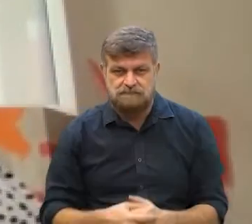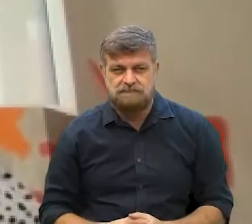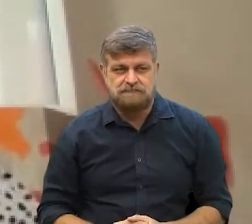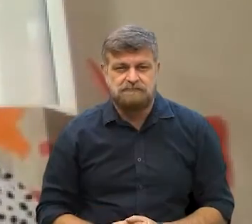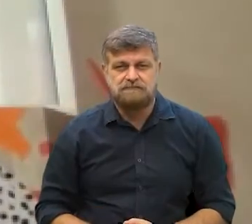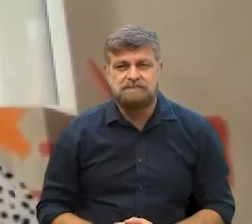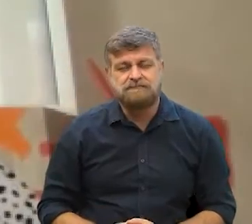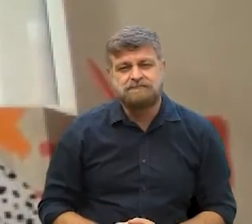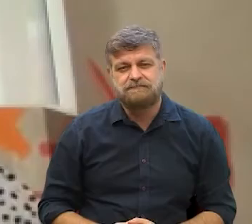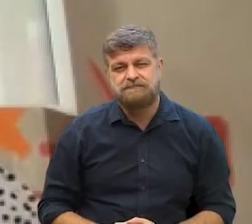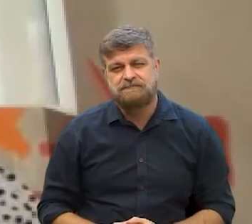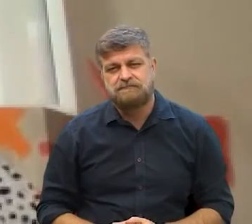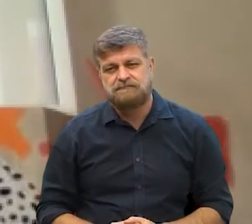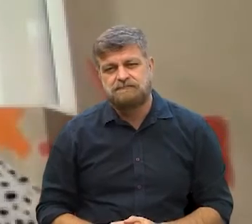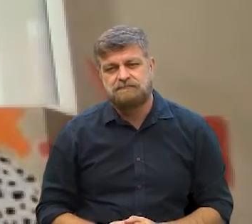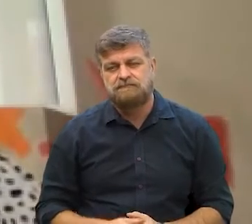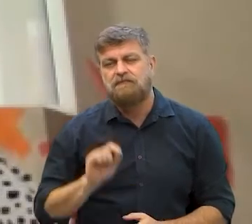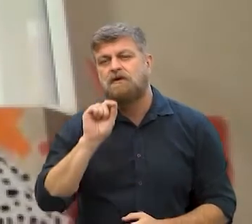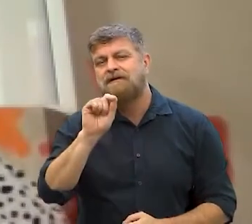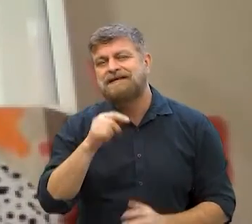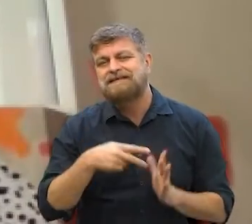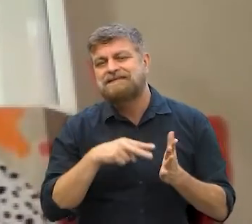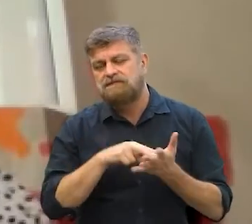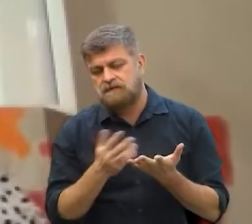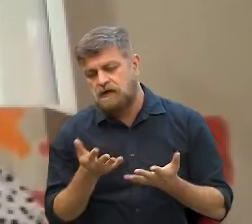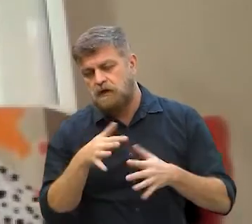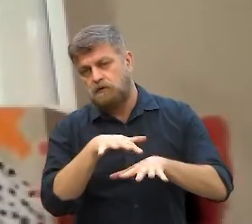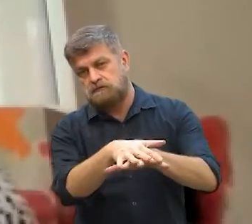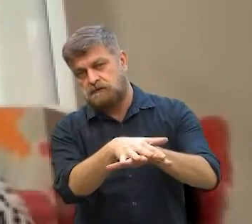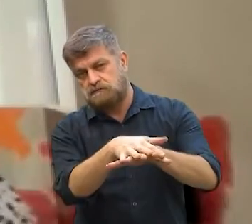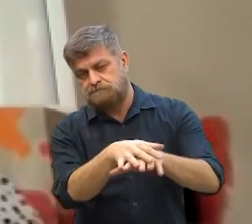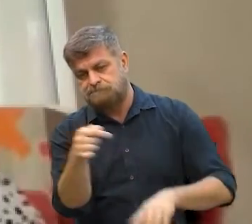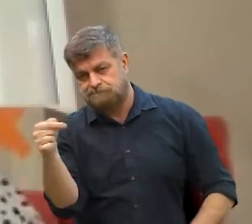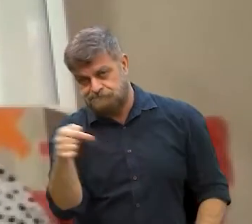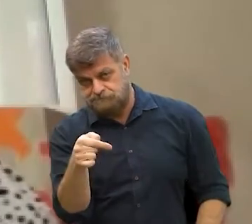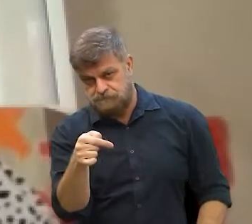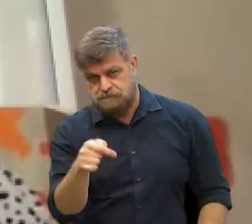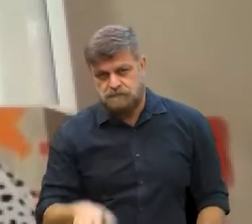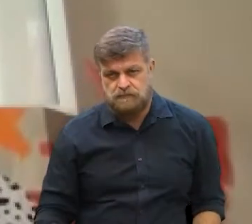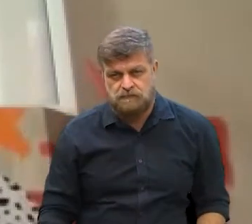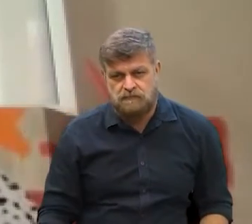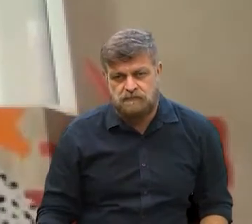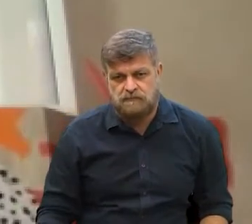Bom, que a inclusão é